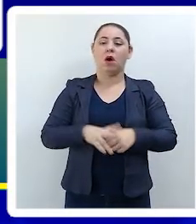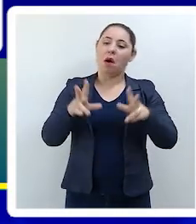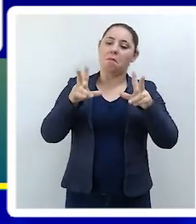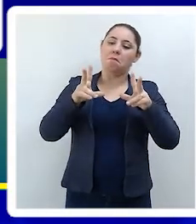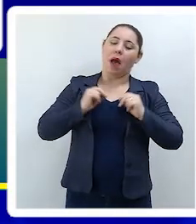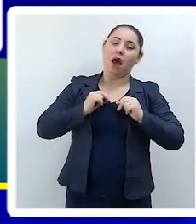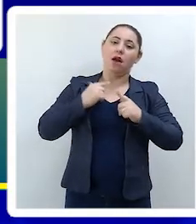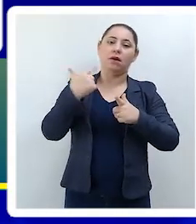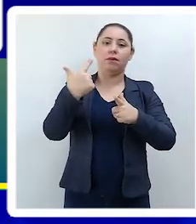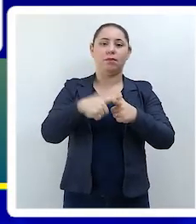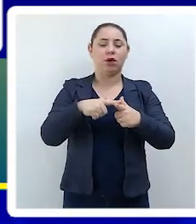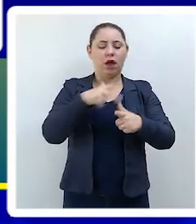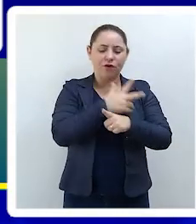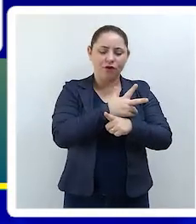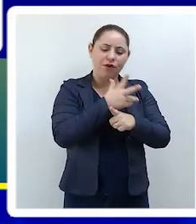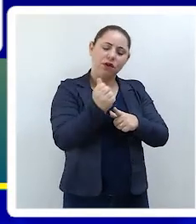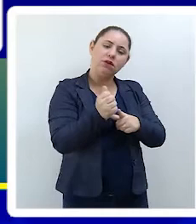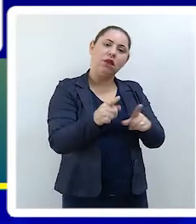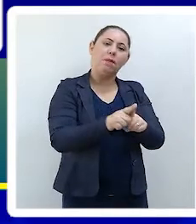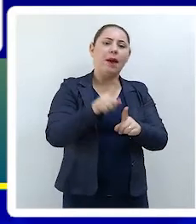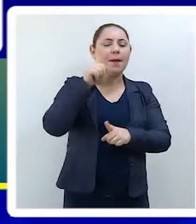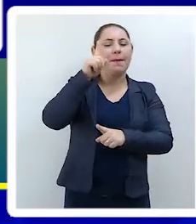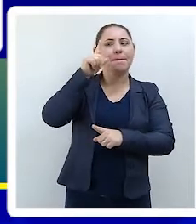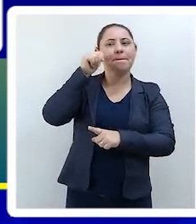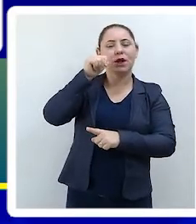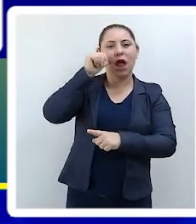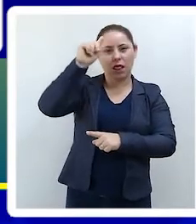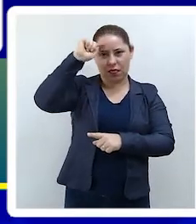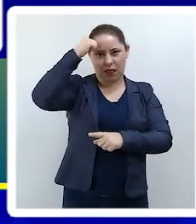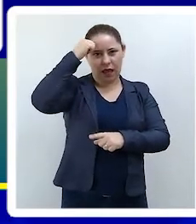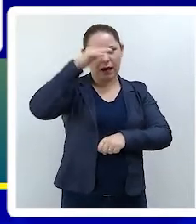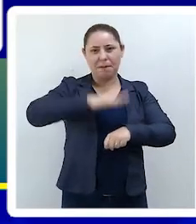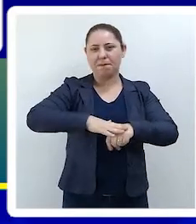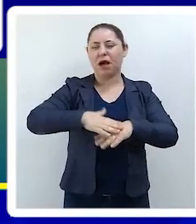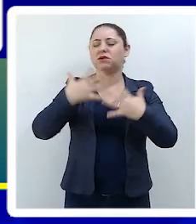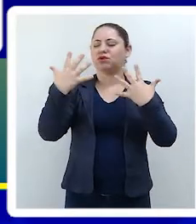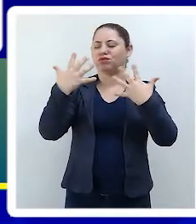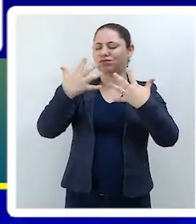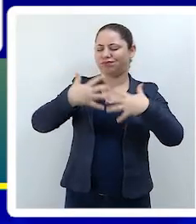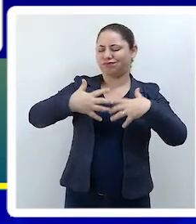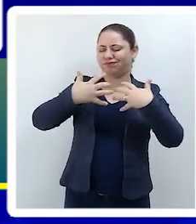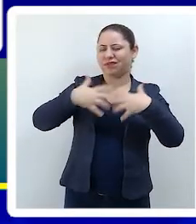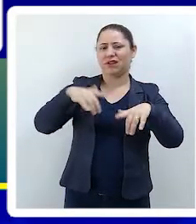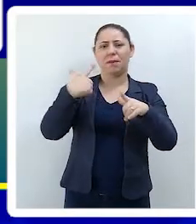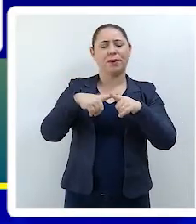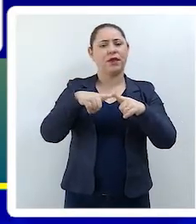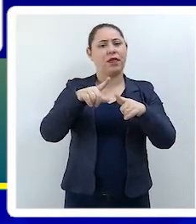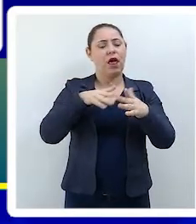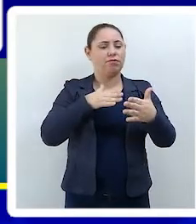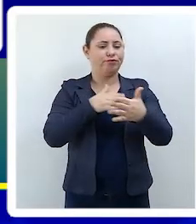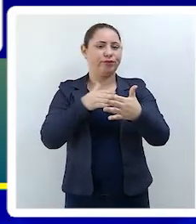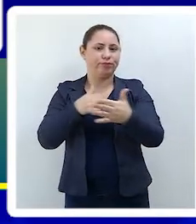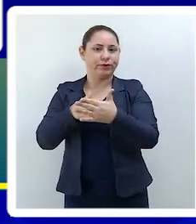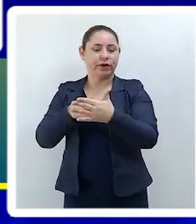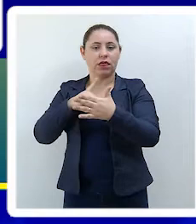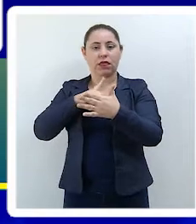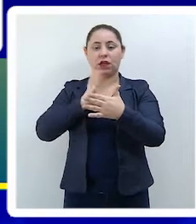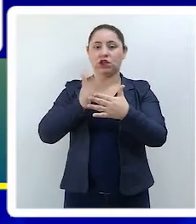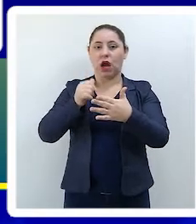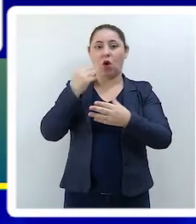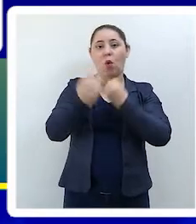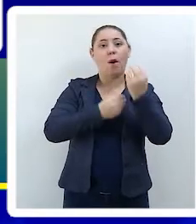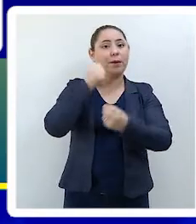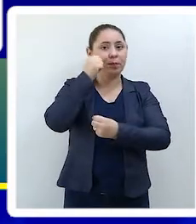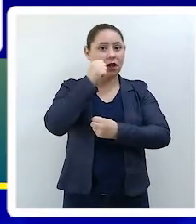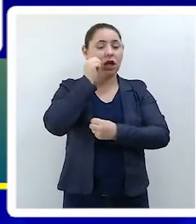por mérito, por conquistas, para a mulher negra é muito mais complicado, porque além das barreiras que